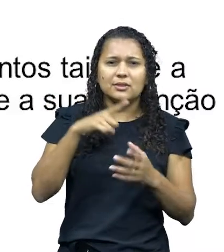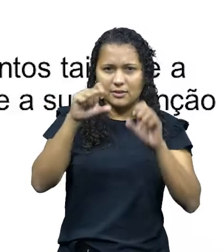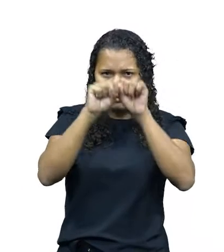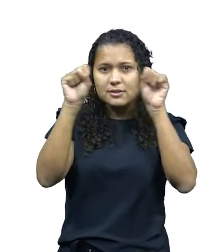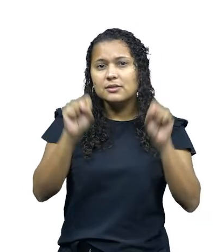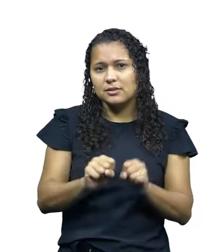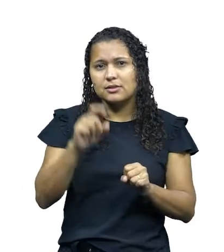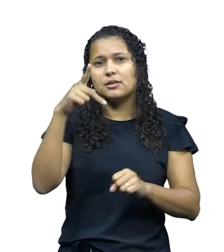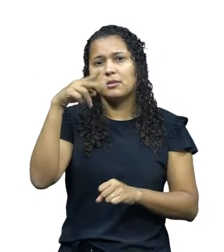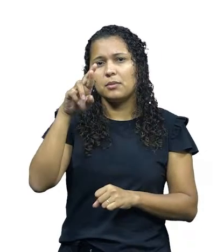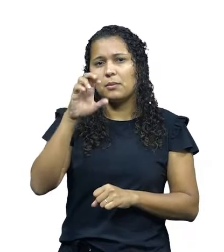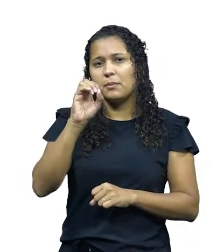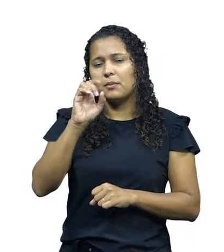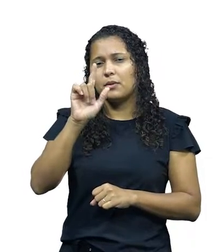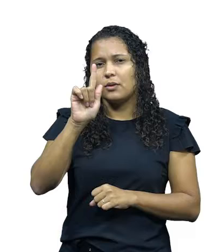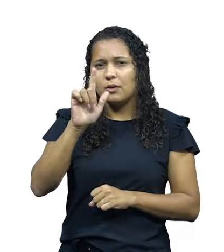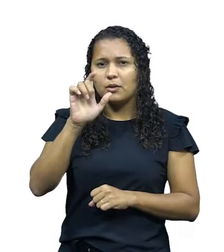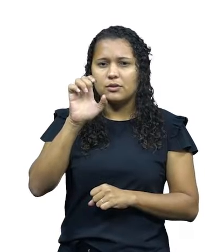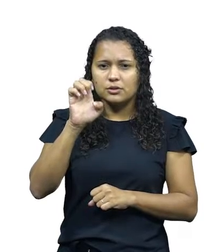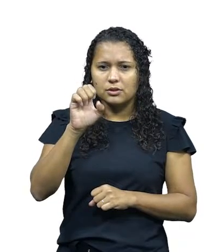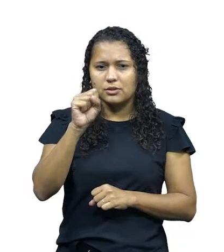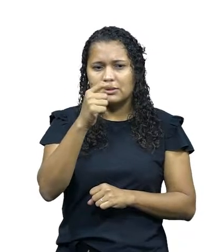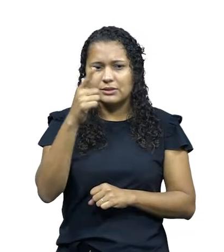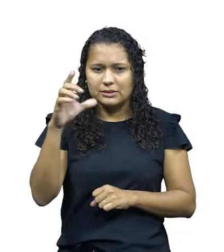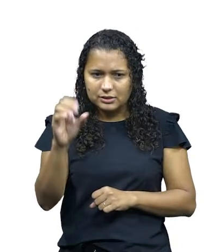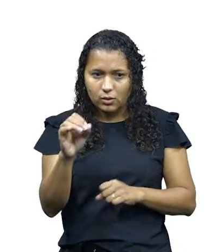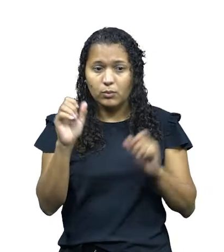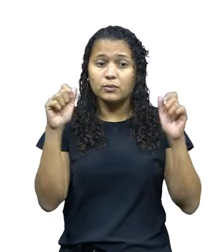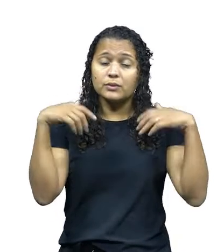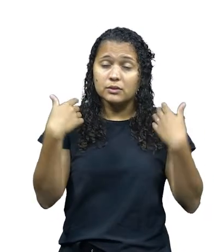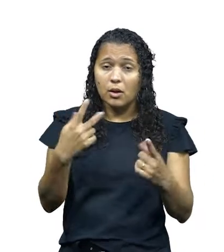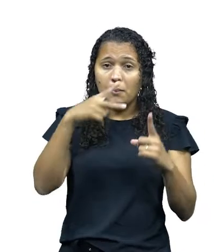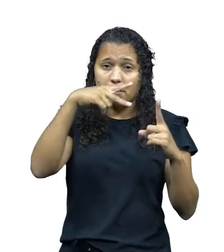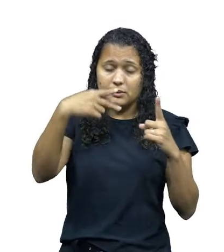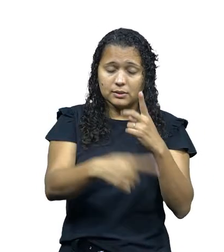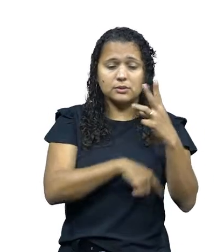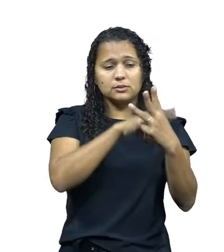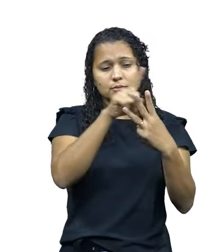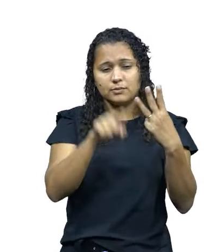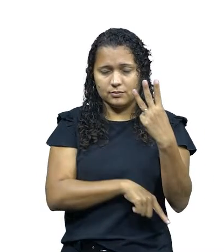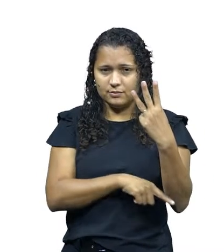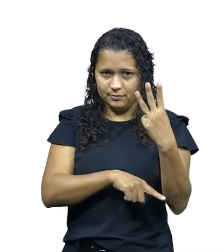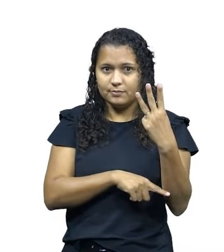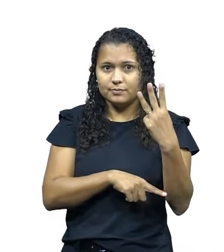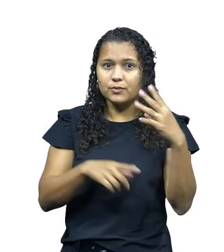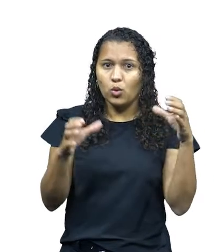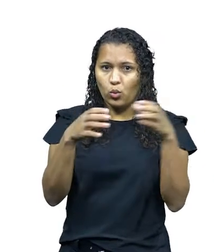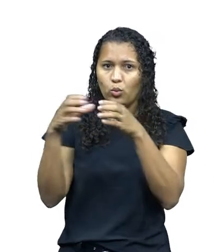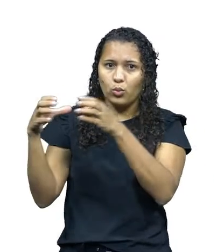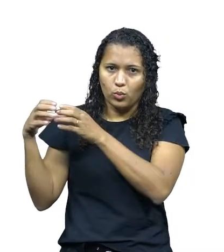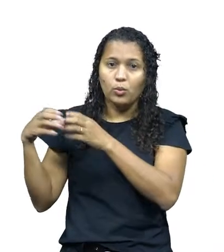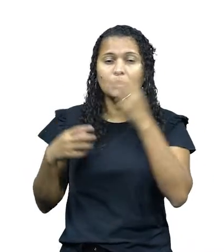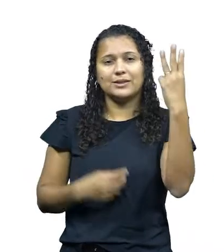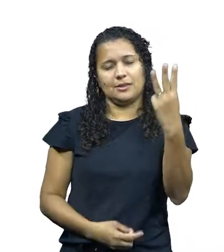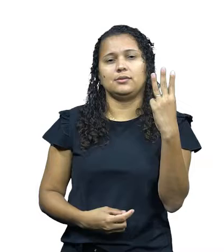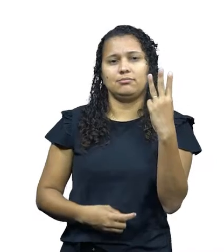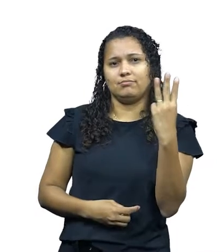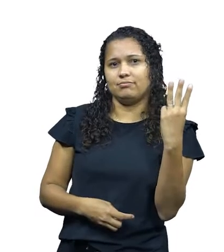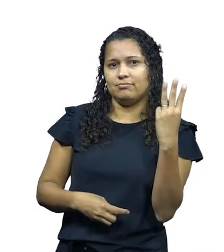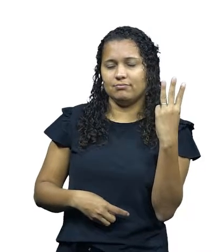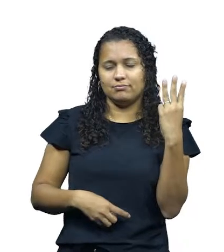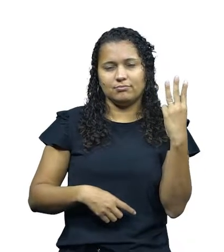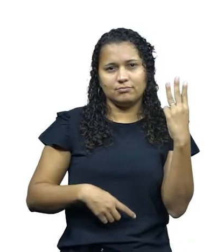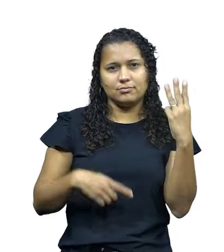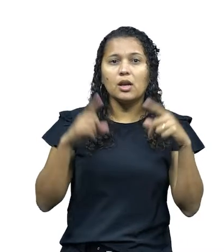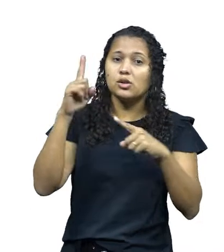projeção. As perspectivas, elas estão divididas em 3 grandes grupos, né, em função do